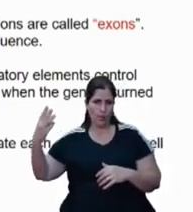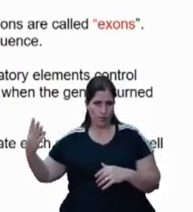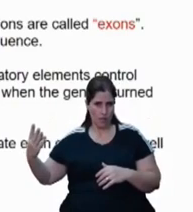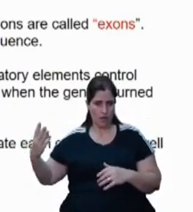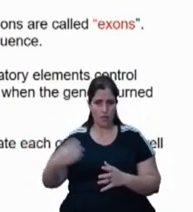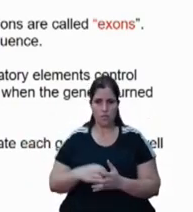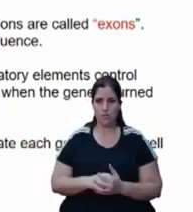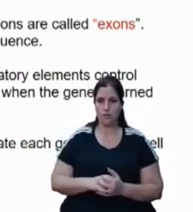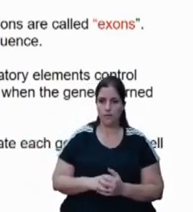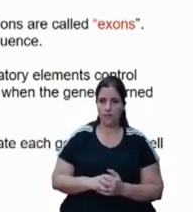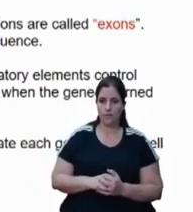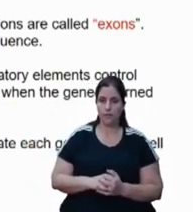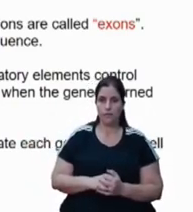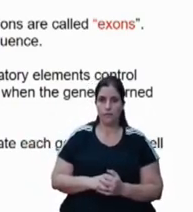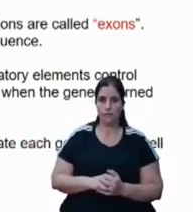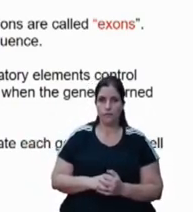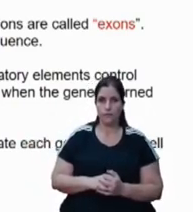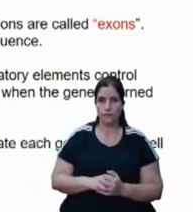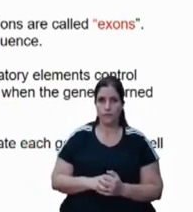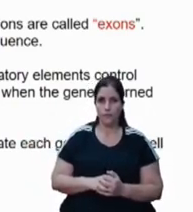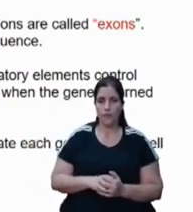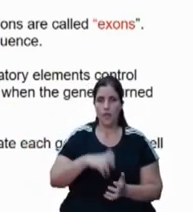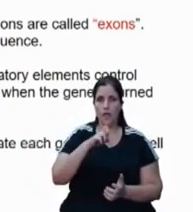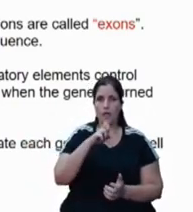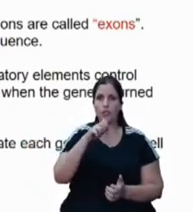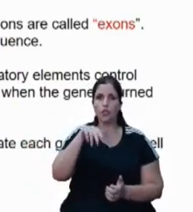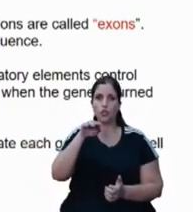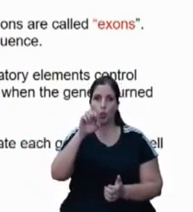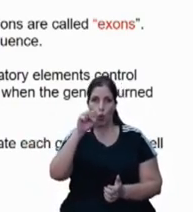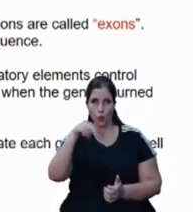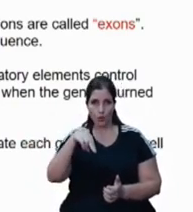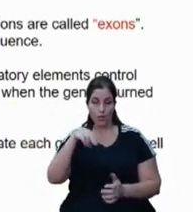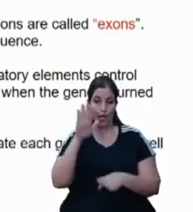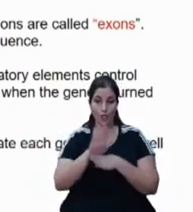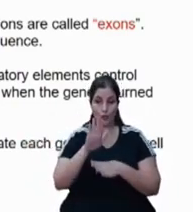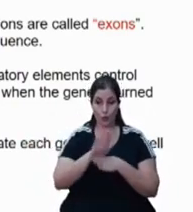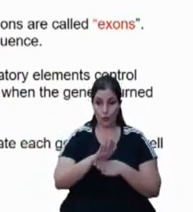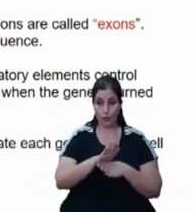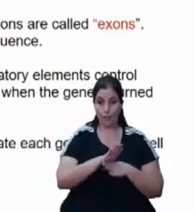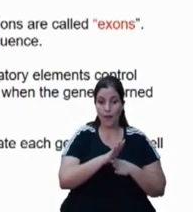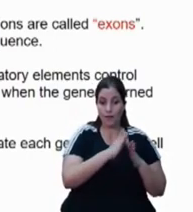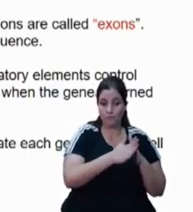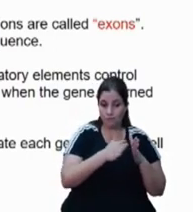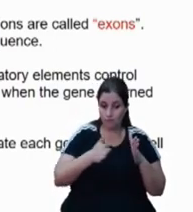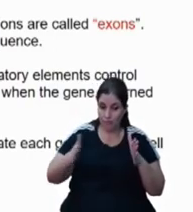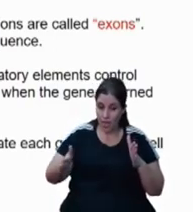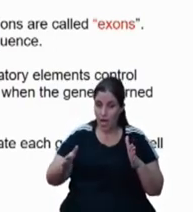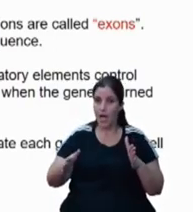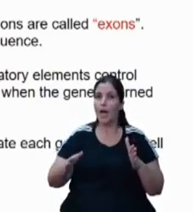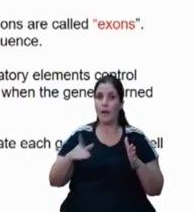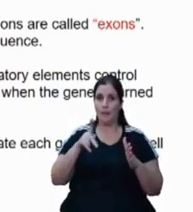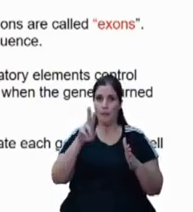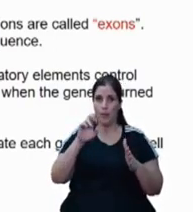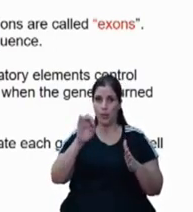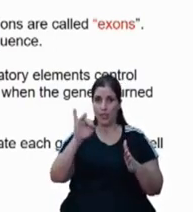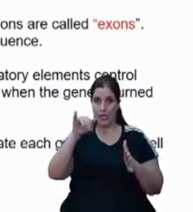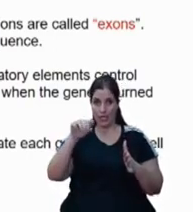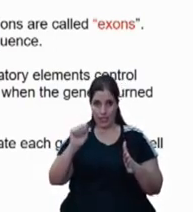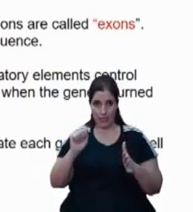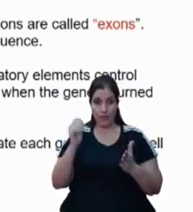exon 3. Exons Exons contribuem contribute to para a the protein sequência da sequence. proteína. Os Exons exons são